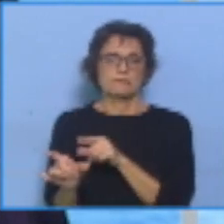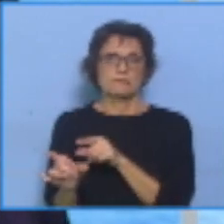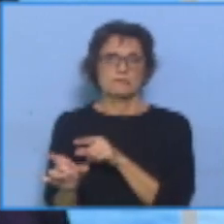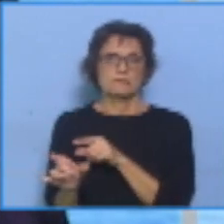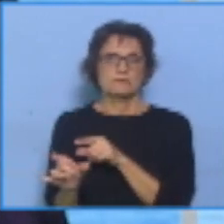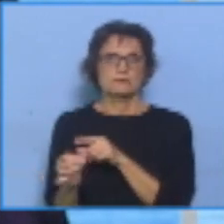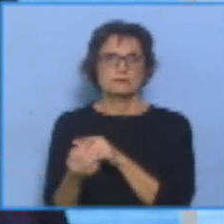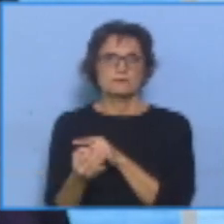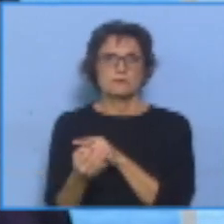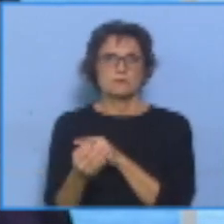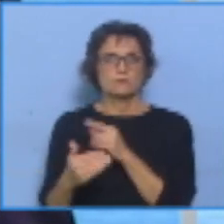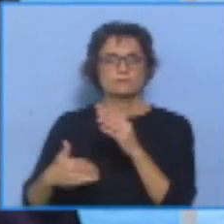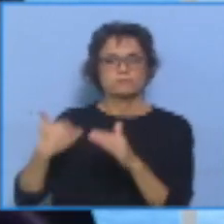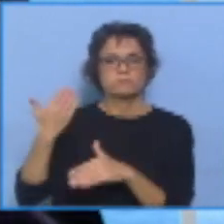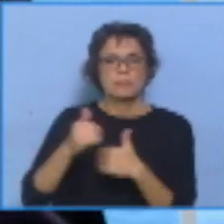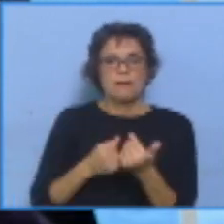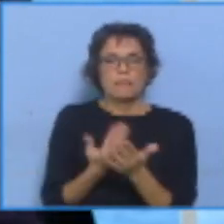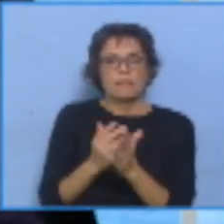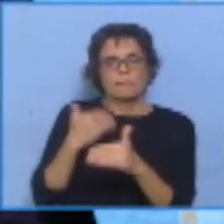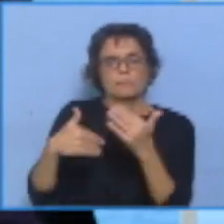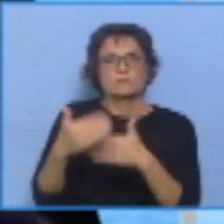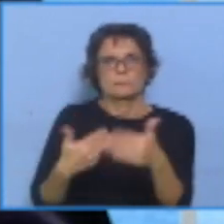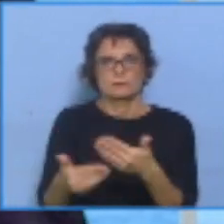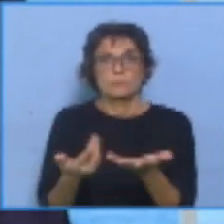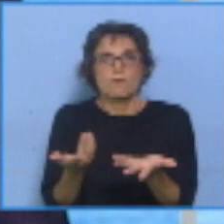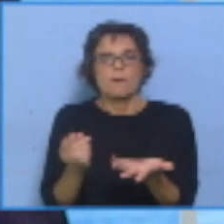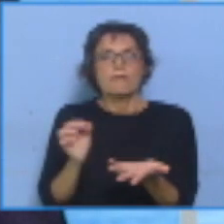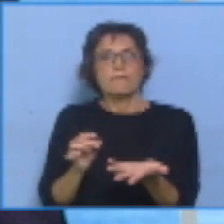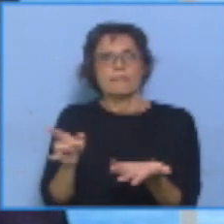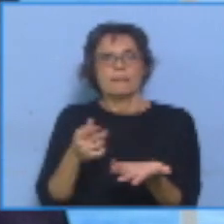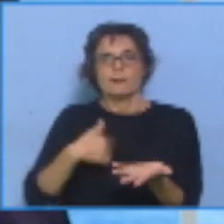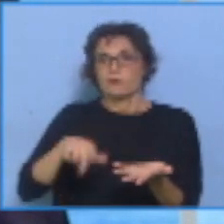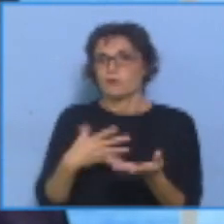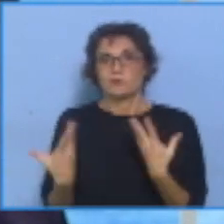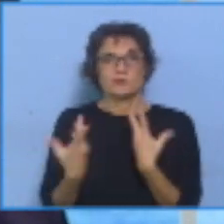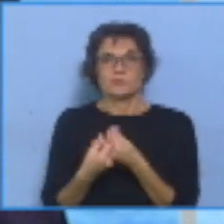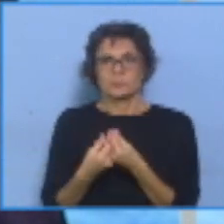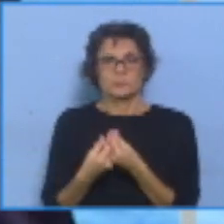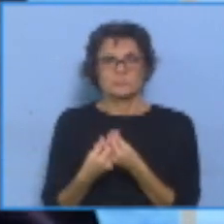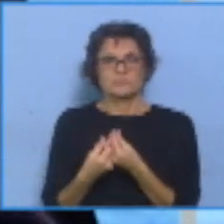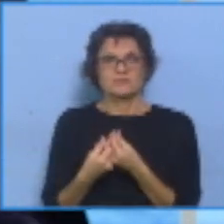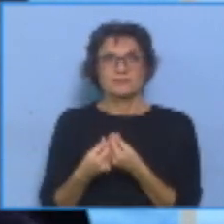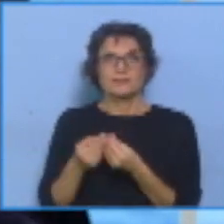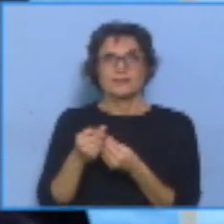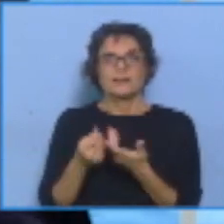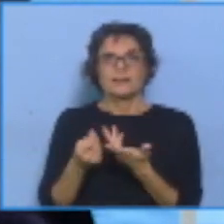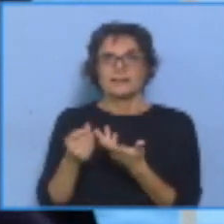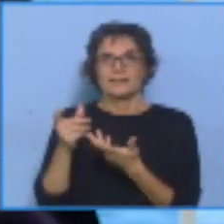continuidade absoluta. Nós, quando líamos a Sofia e estávamos com a Sofia, reconhecíamos a Sofia que tínhamos